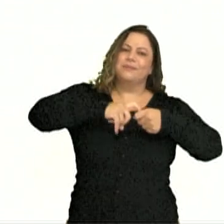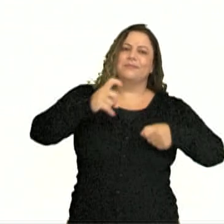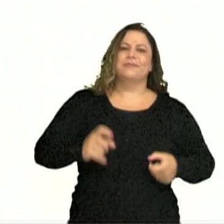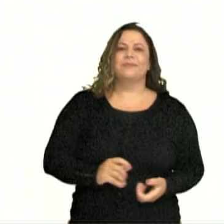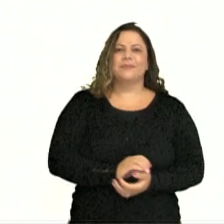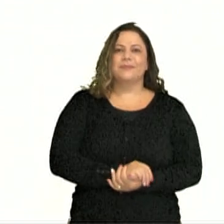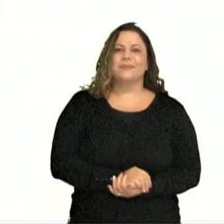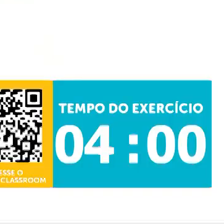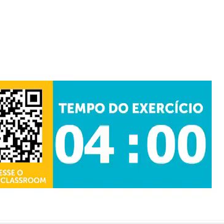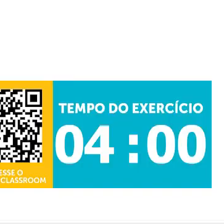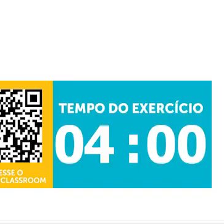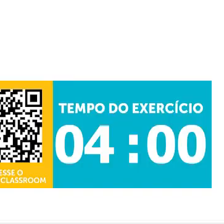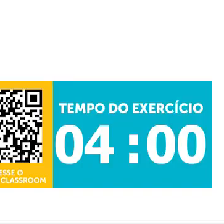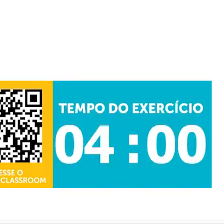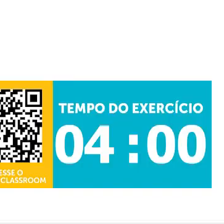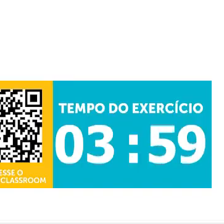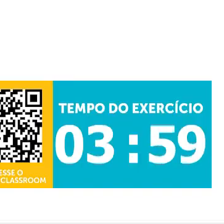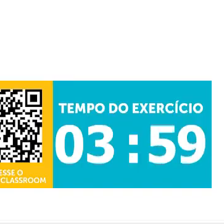vocês.